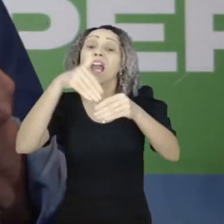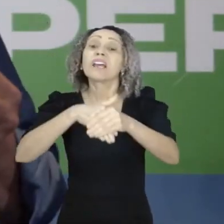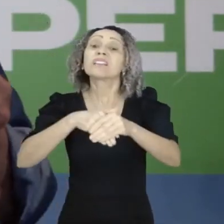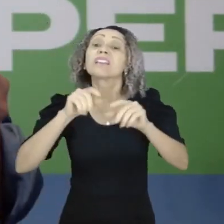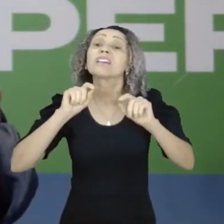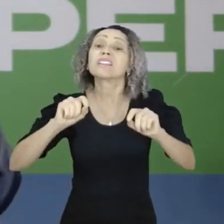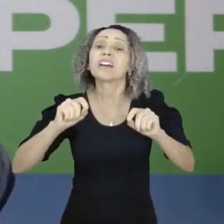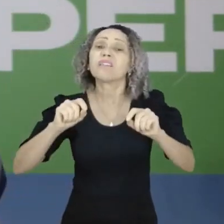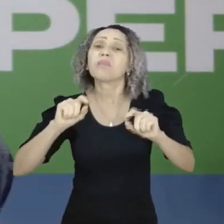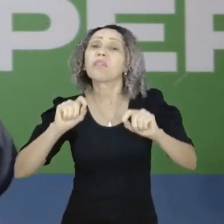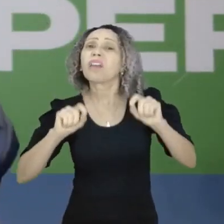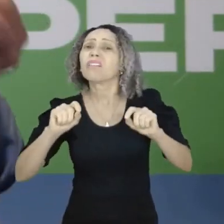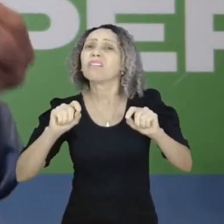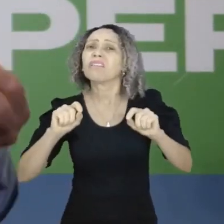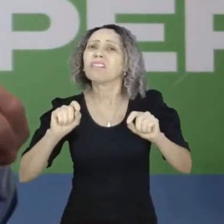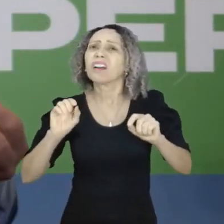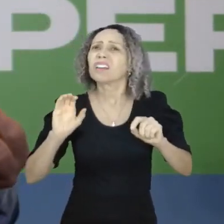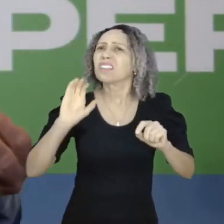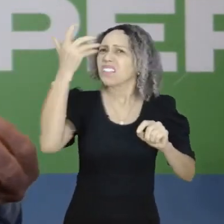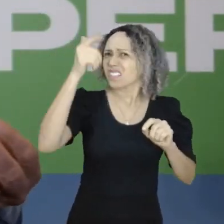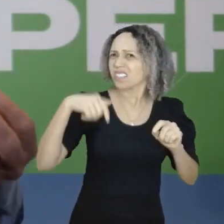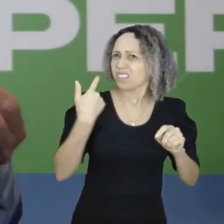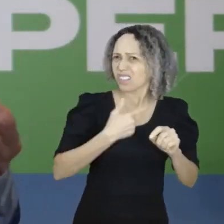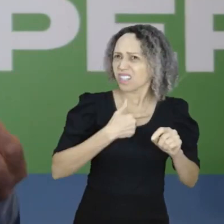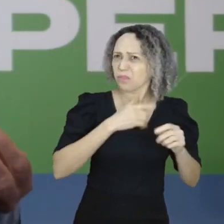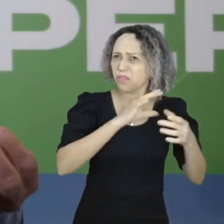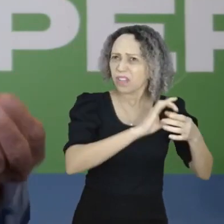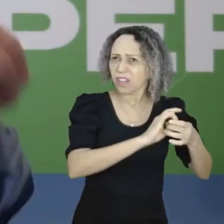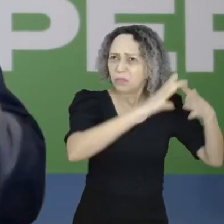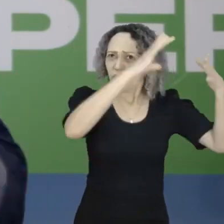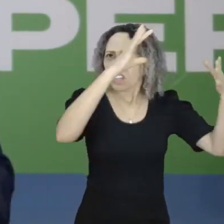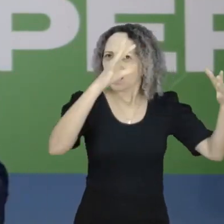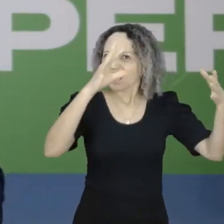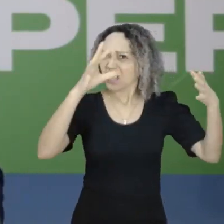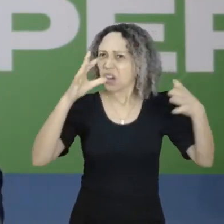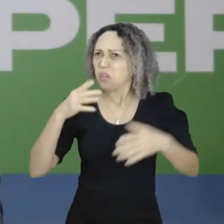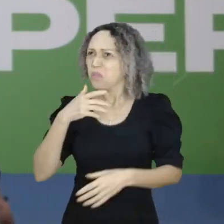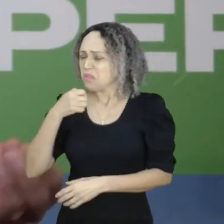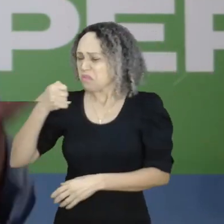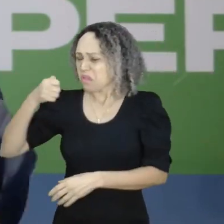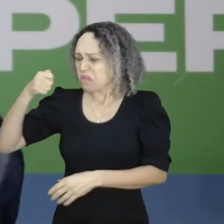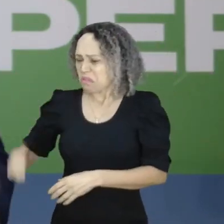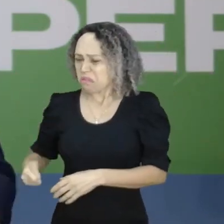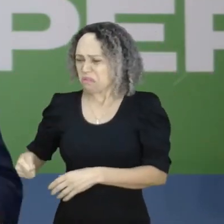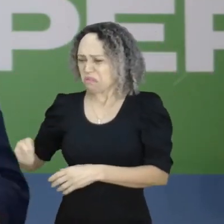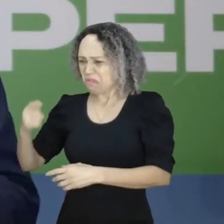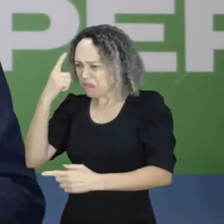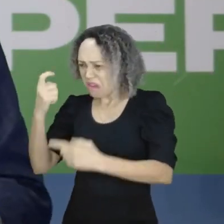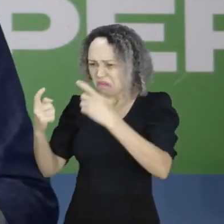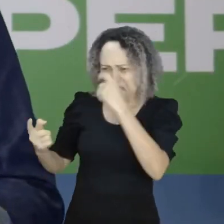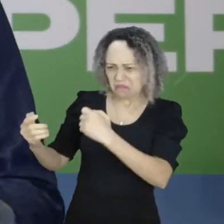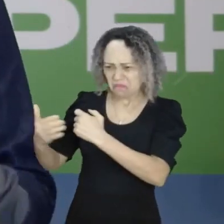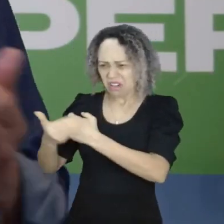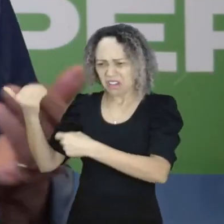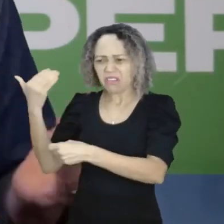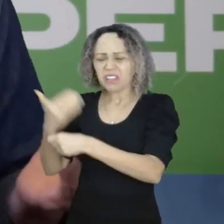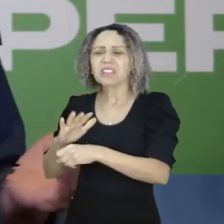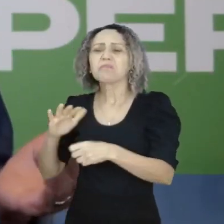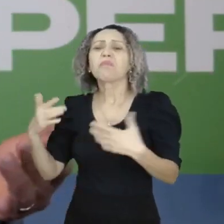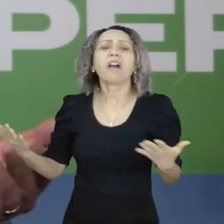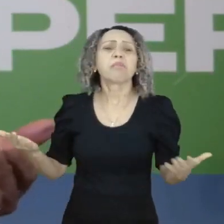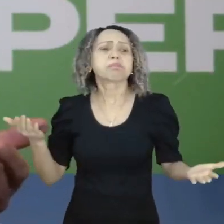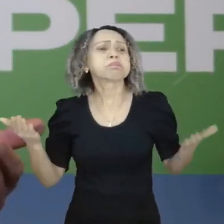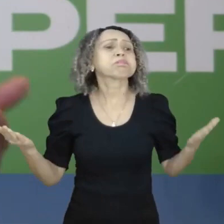definir se a gente quer viver num regime democrático ou se a gente quer viver numa barbárie ou num neofascismo. É isso que